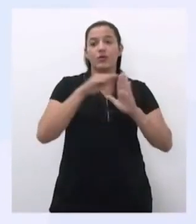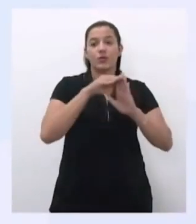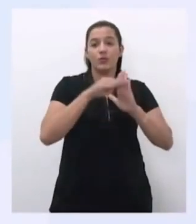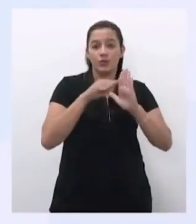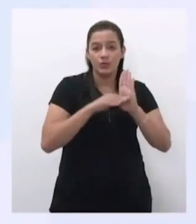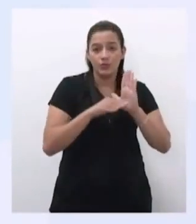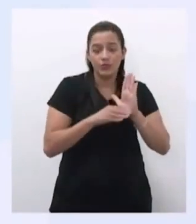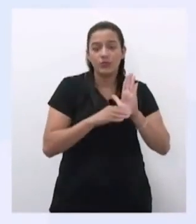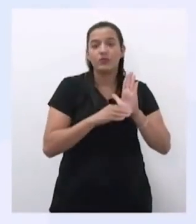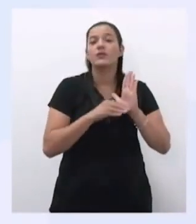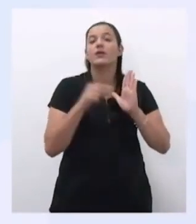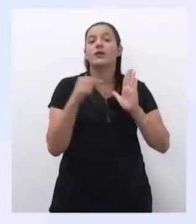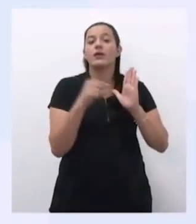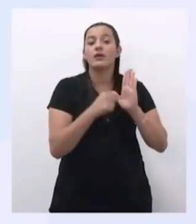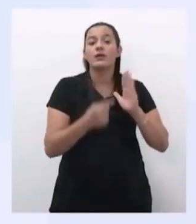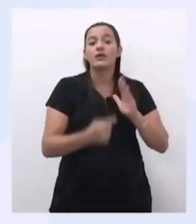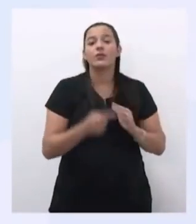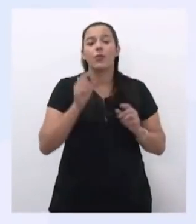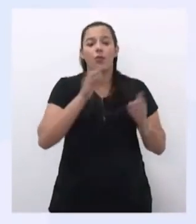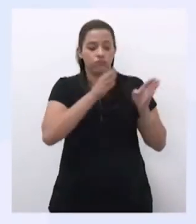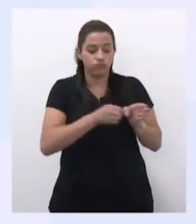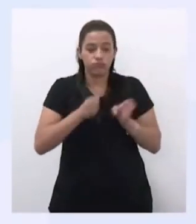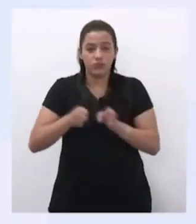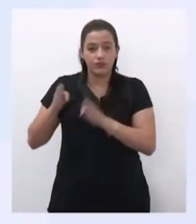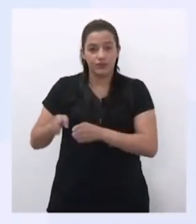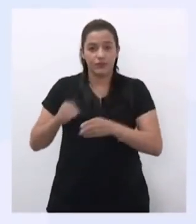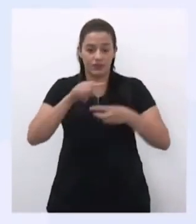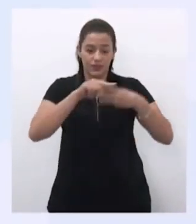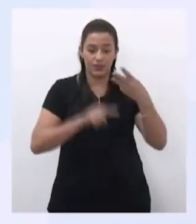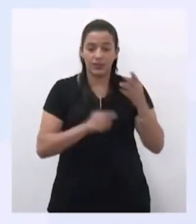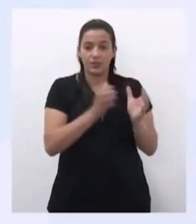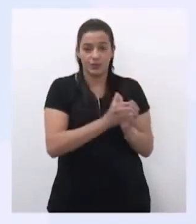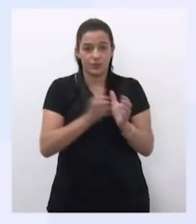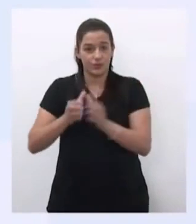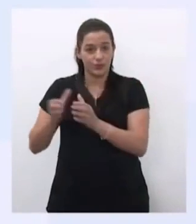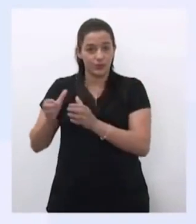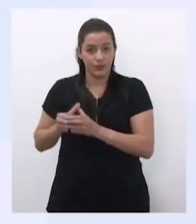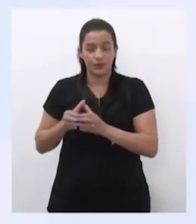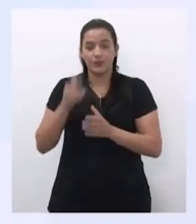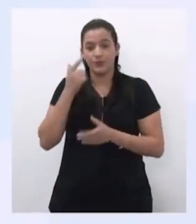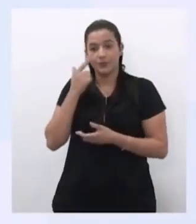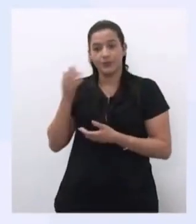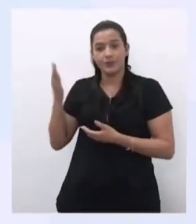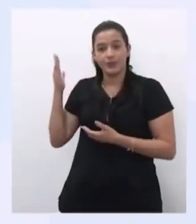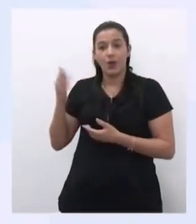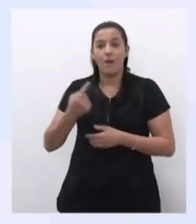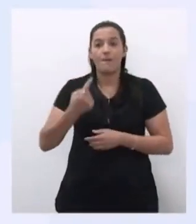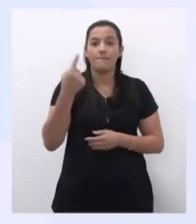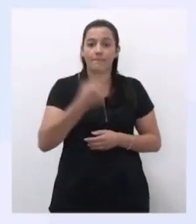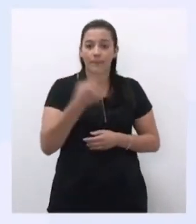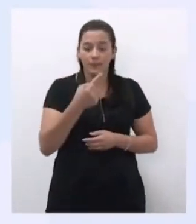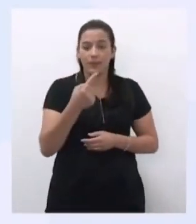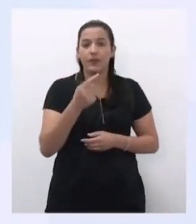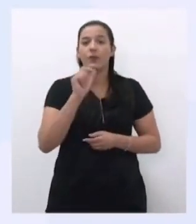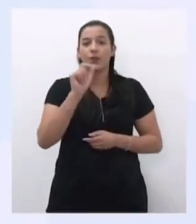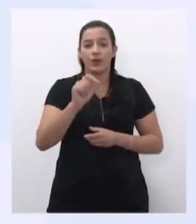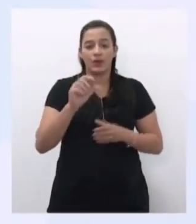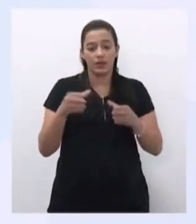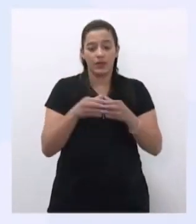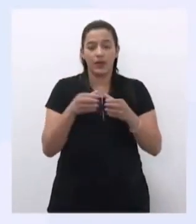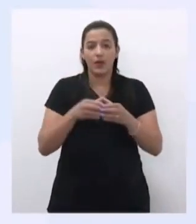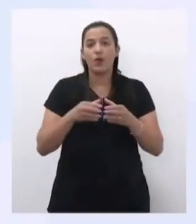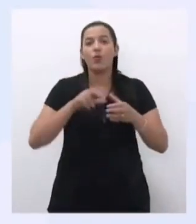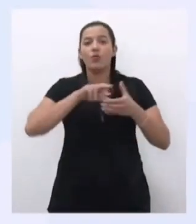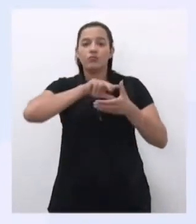População Brasileira, ele divide os alimentos em 3 grupos. Vocês estão vendo aí que o primeiro grupo é o grupo dos alimentos in